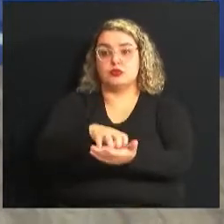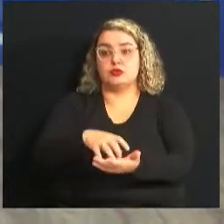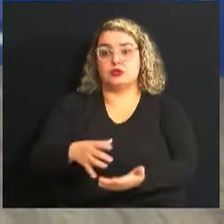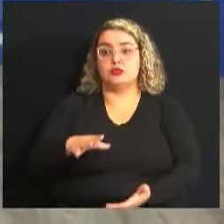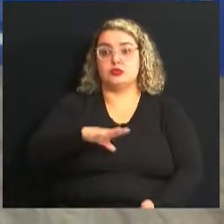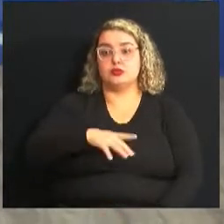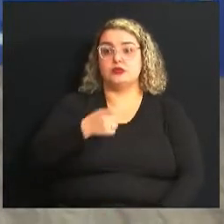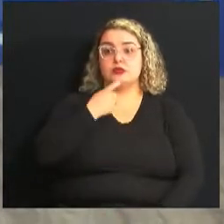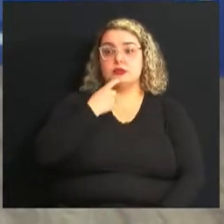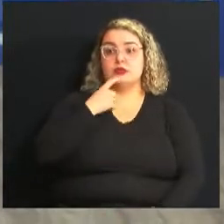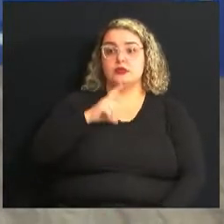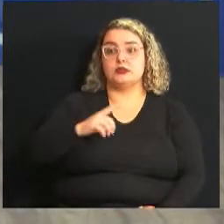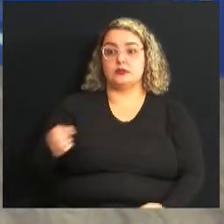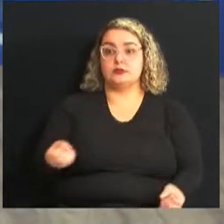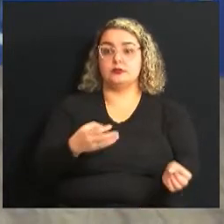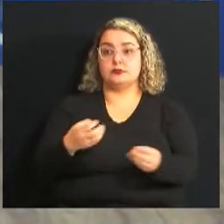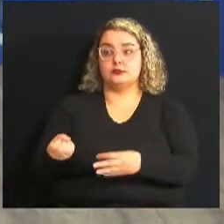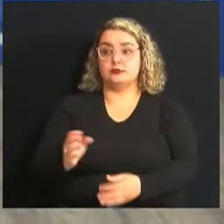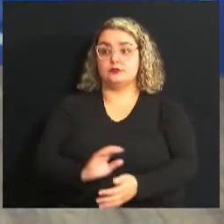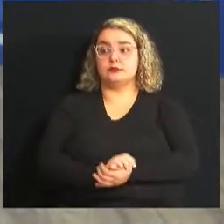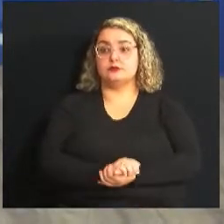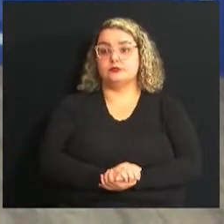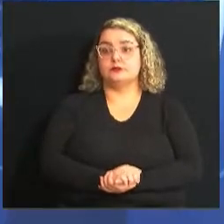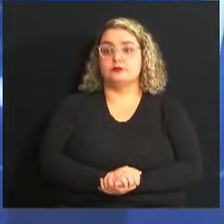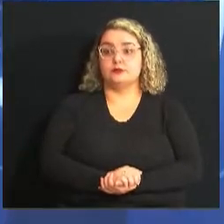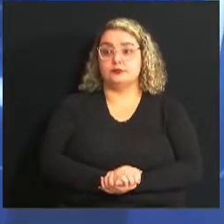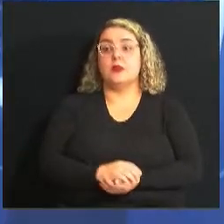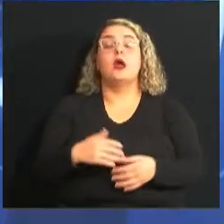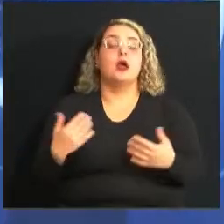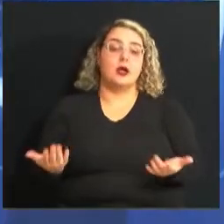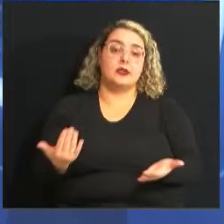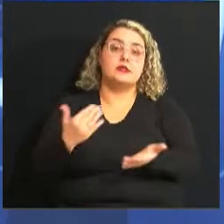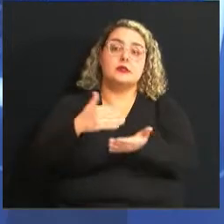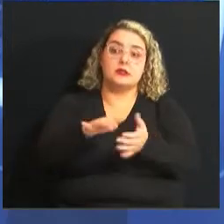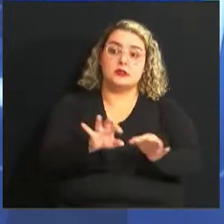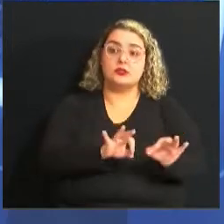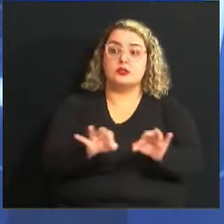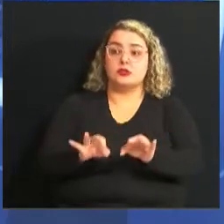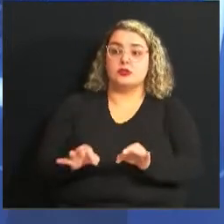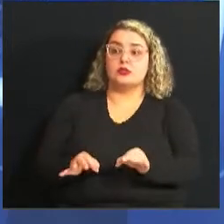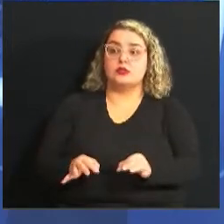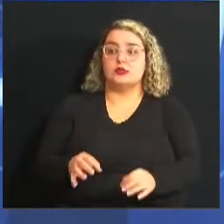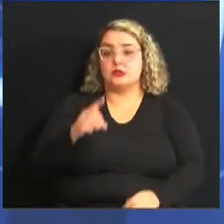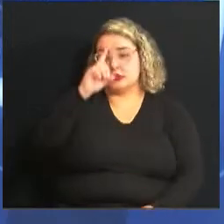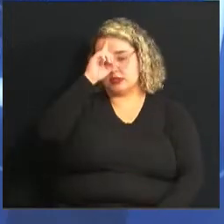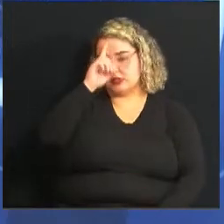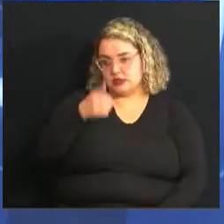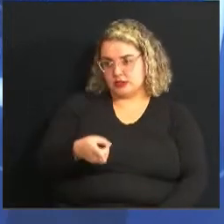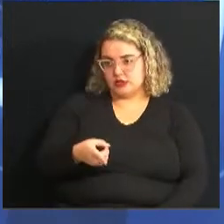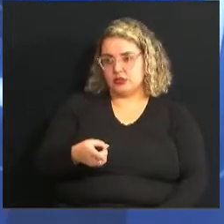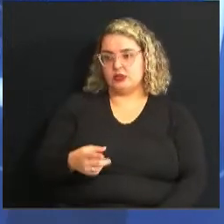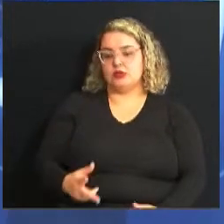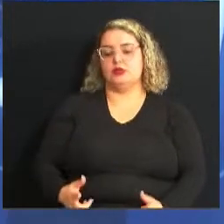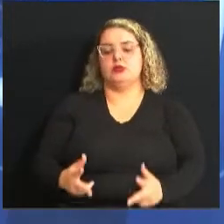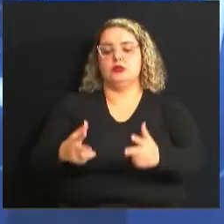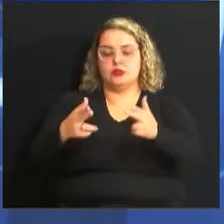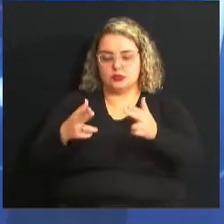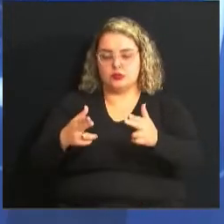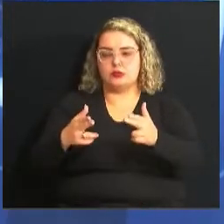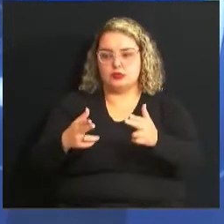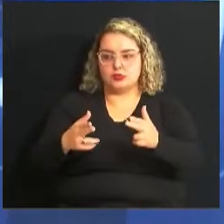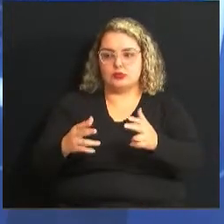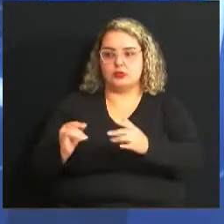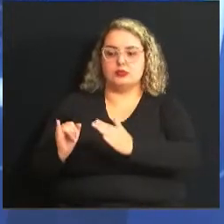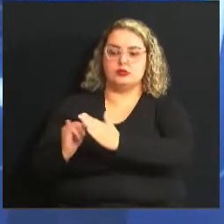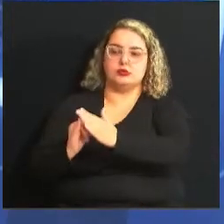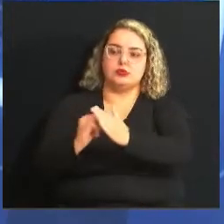temos atualizações. A Secretaria de Planejamento da Prefeitura decidiu manter a interdição dos imóveis na